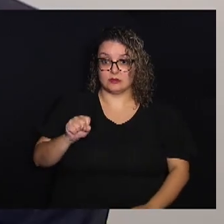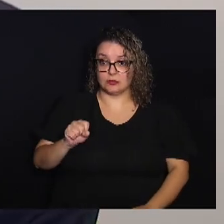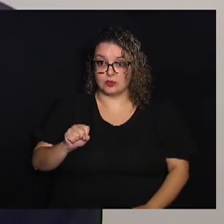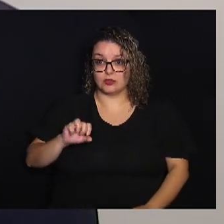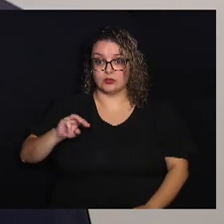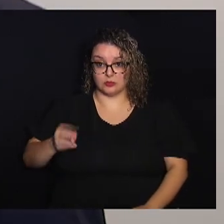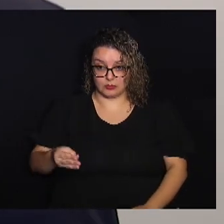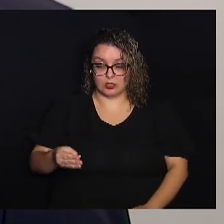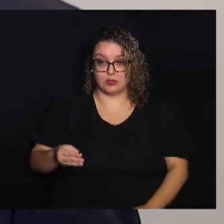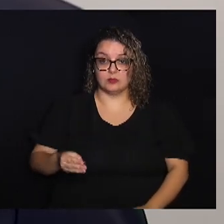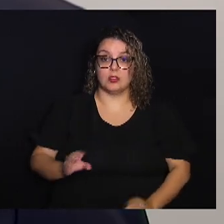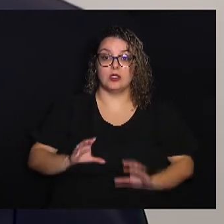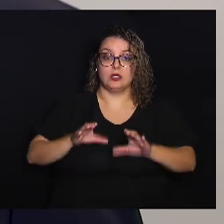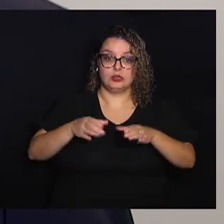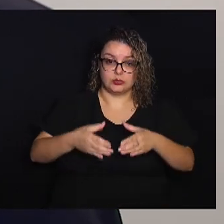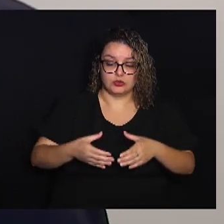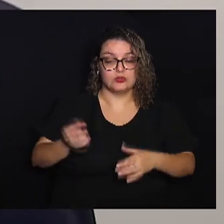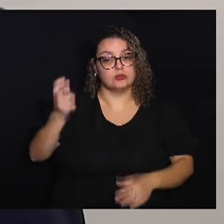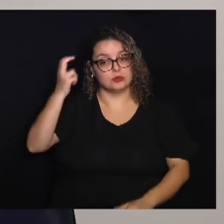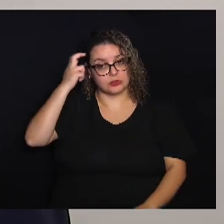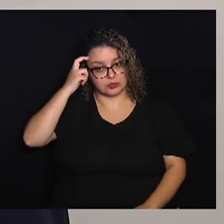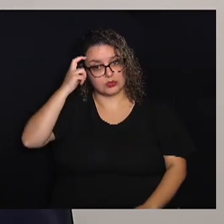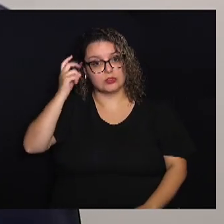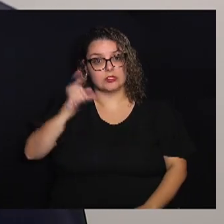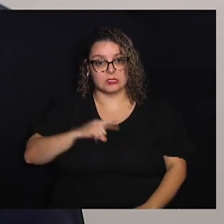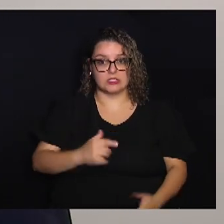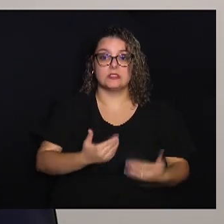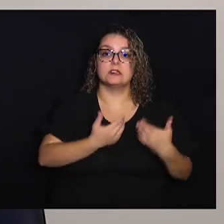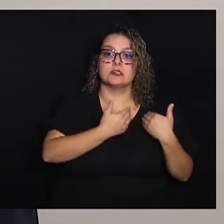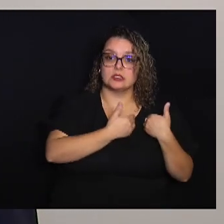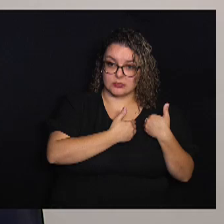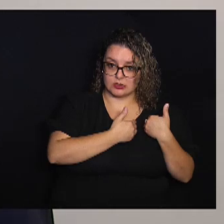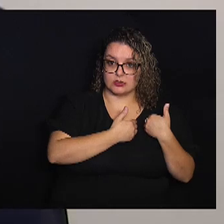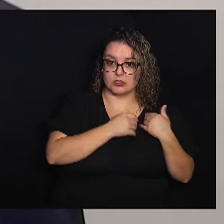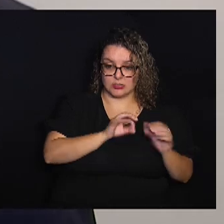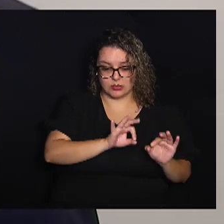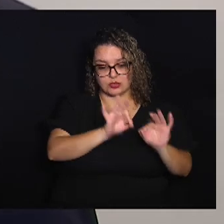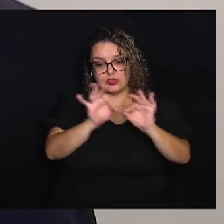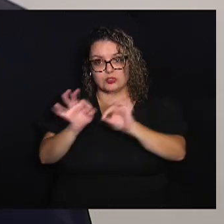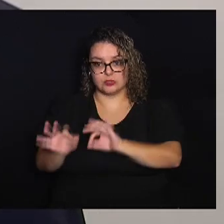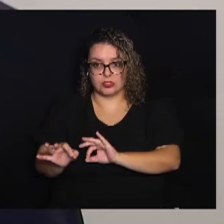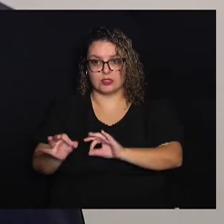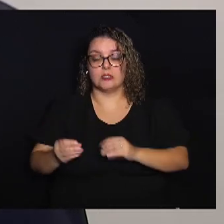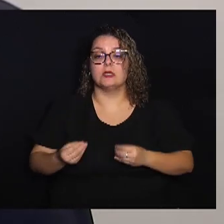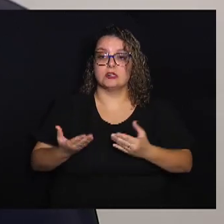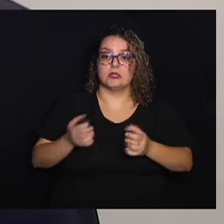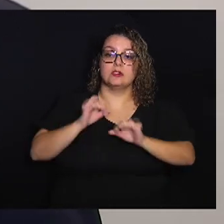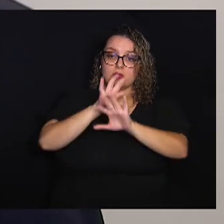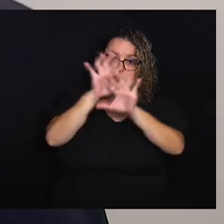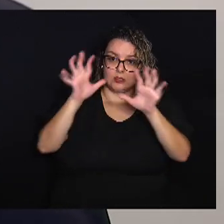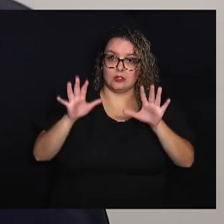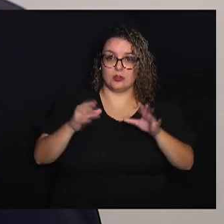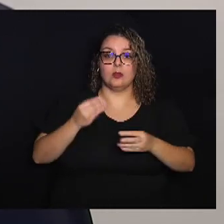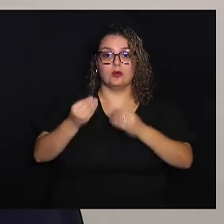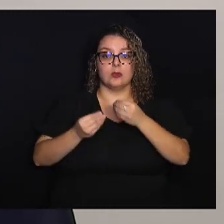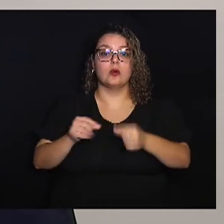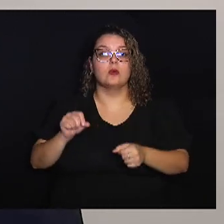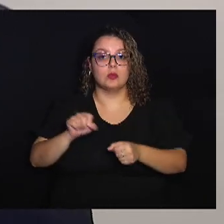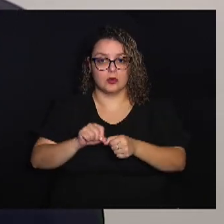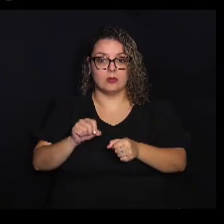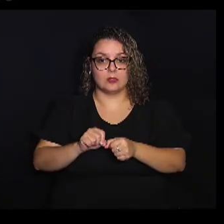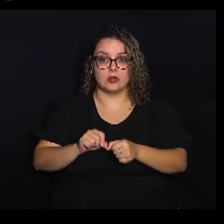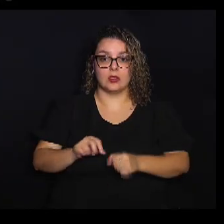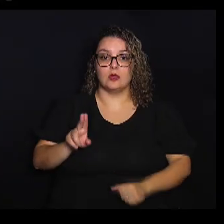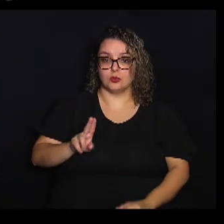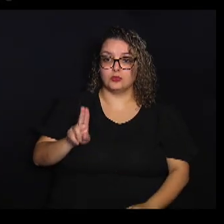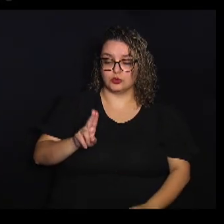a Comissão de Cultura tem essa responsabilidade de acompanhar e trazer transparência de como será feito a